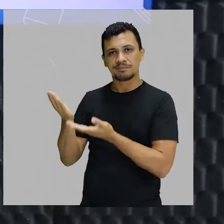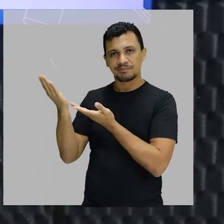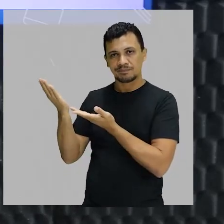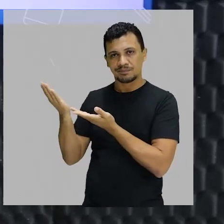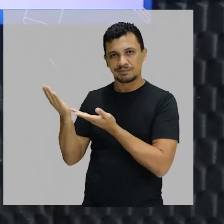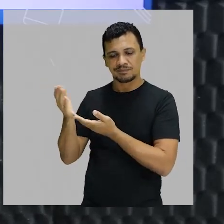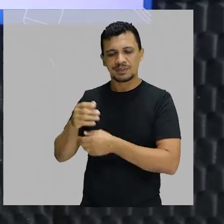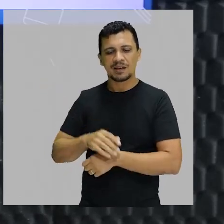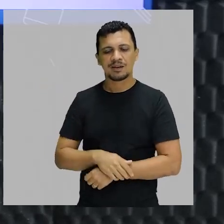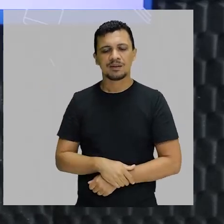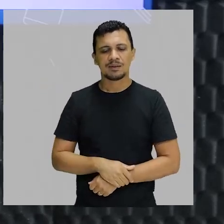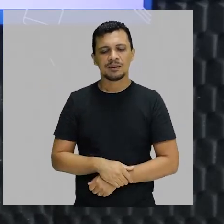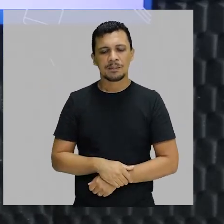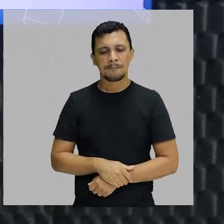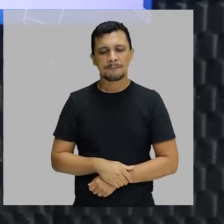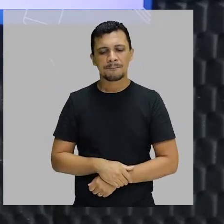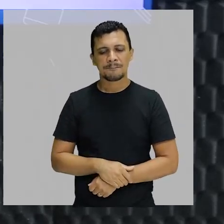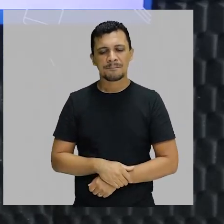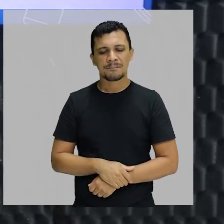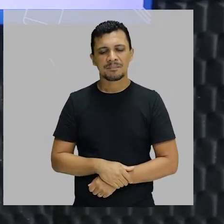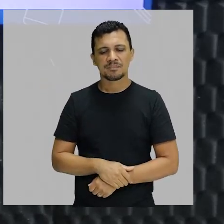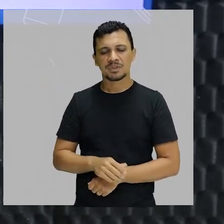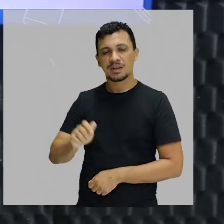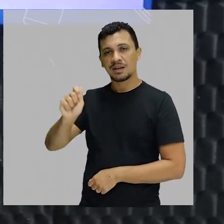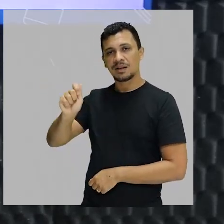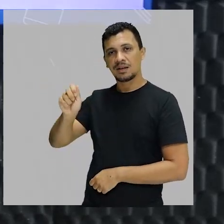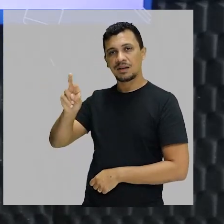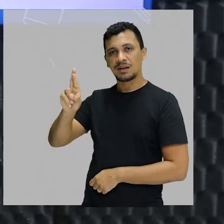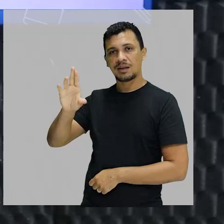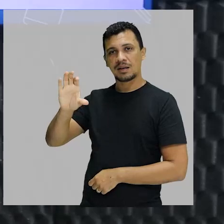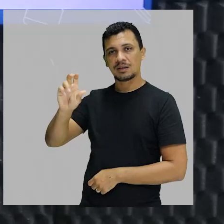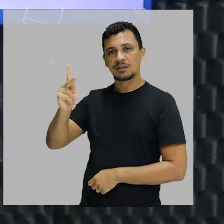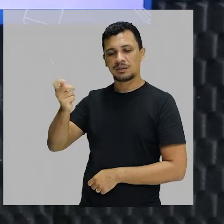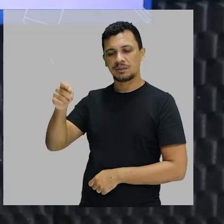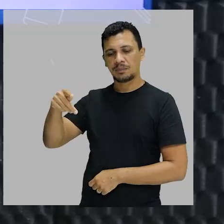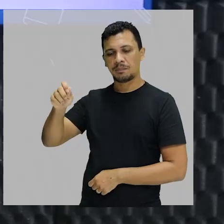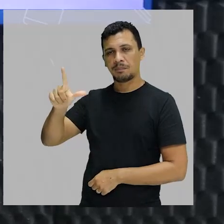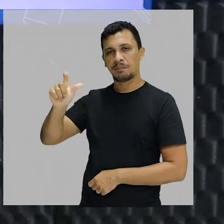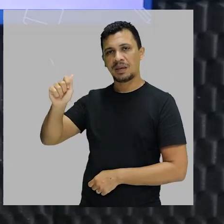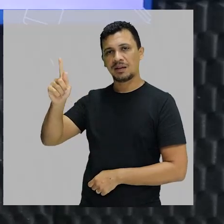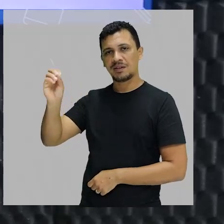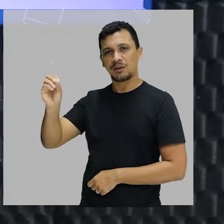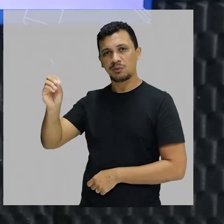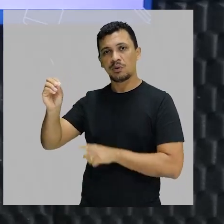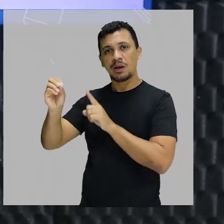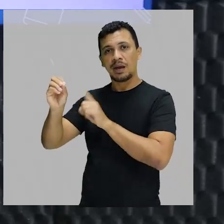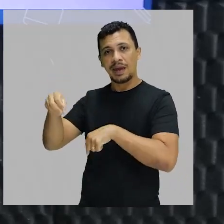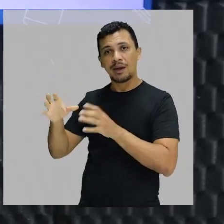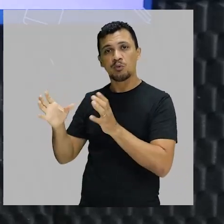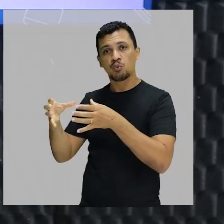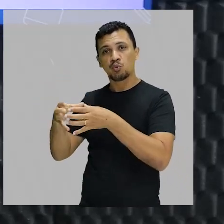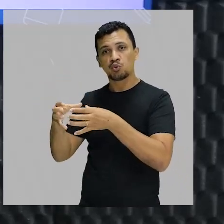piélago, tá? Arquipélago é o arquipélago, que é de ilhas, tá?